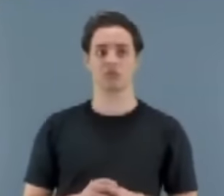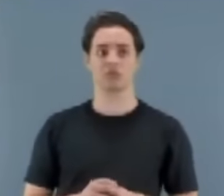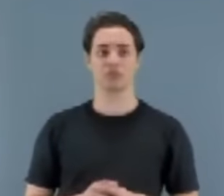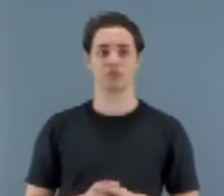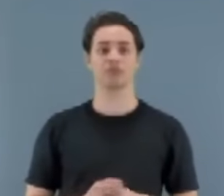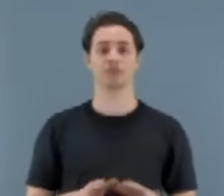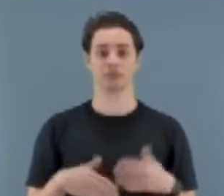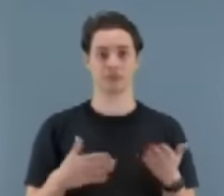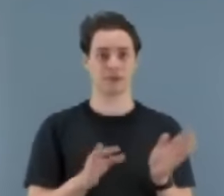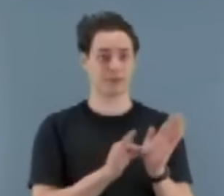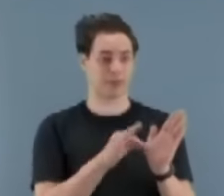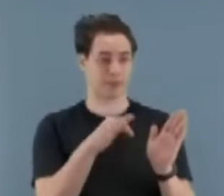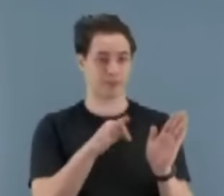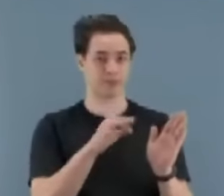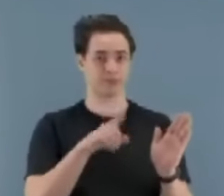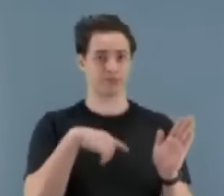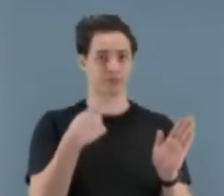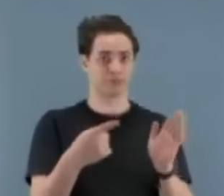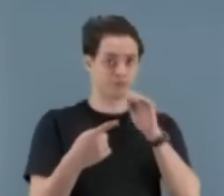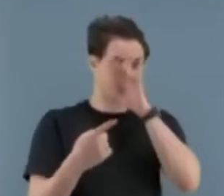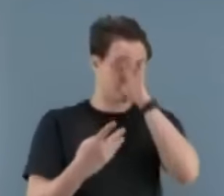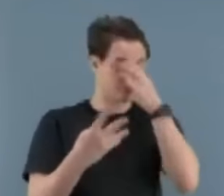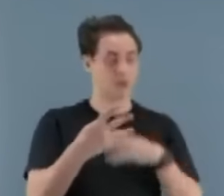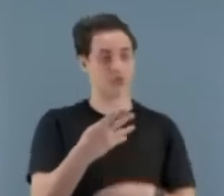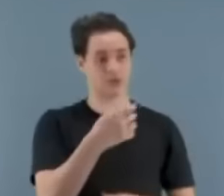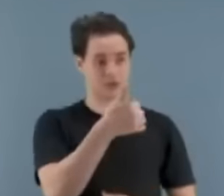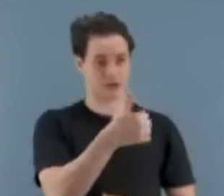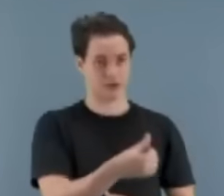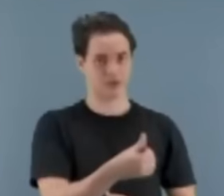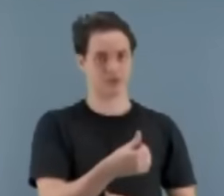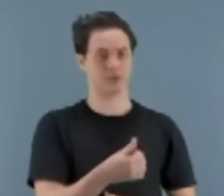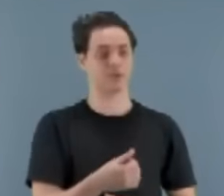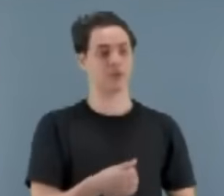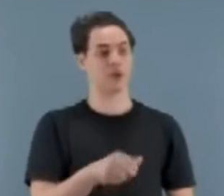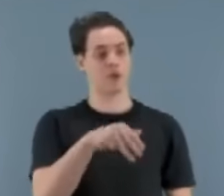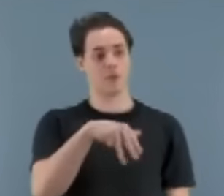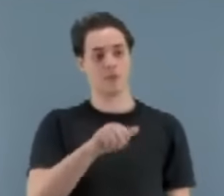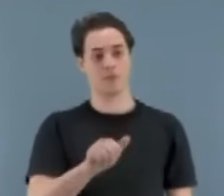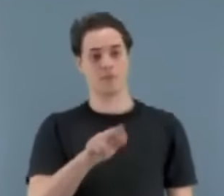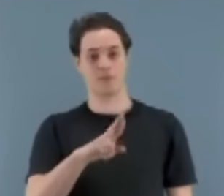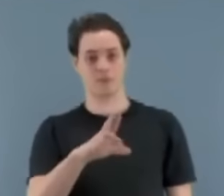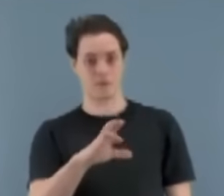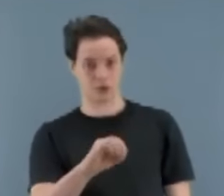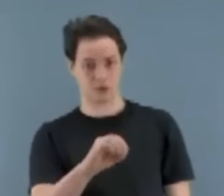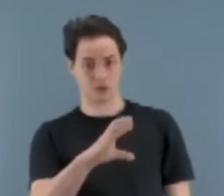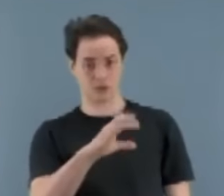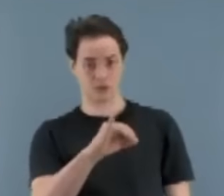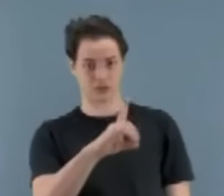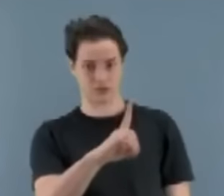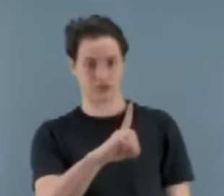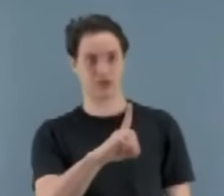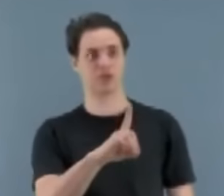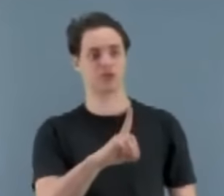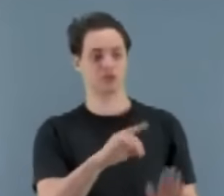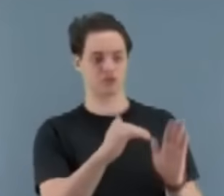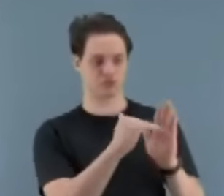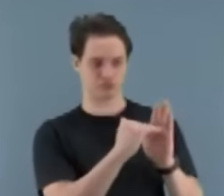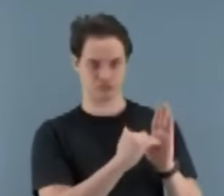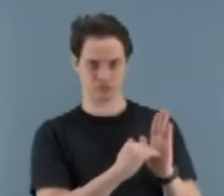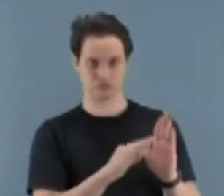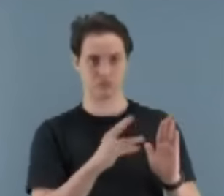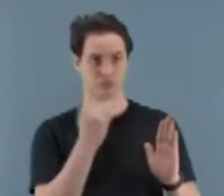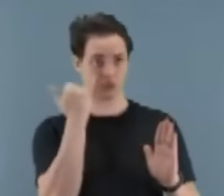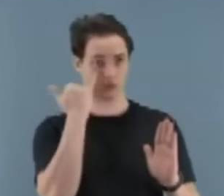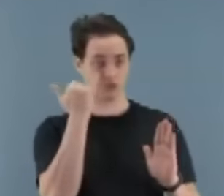Aí na página, na próxima página, na 4 da 16 aí. Mauro César Barbosa Cindy, CPF, tal, Tenente Coronel do Exército, Forças